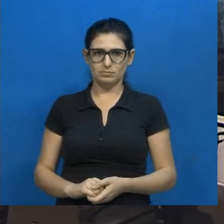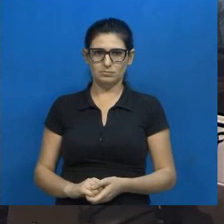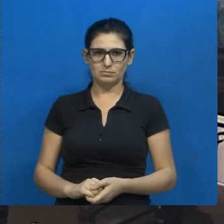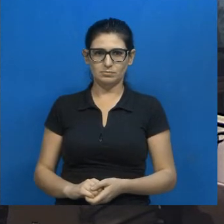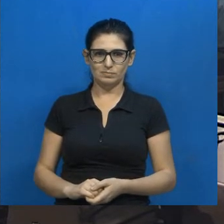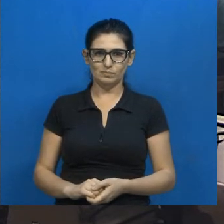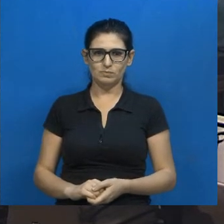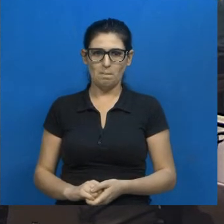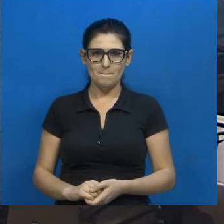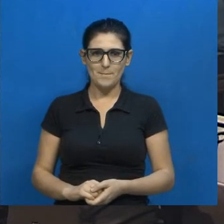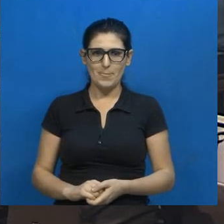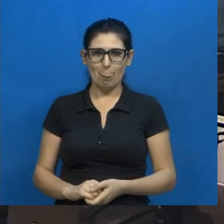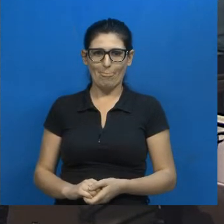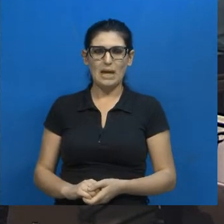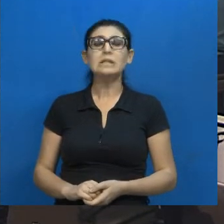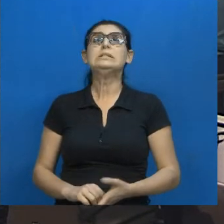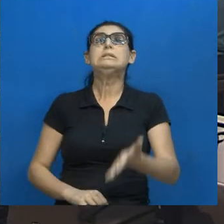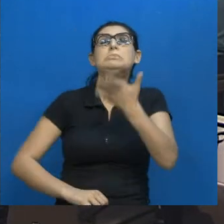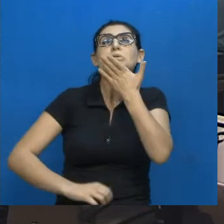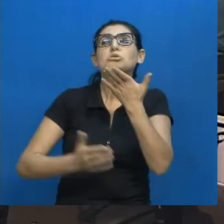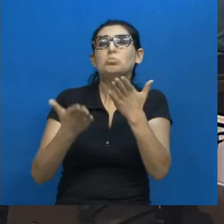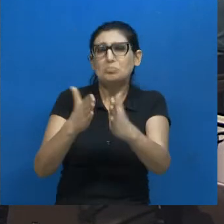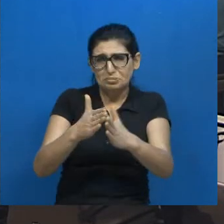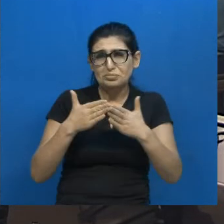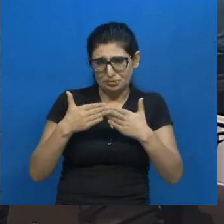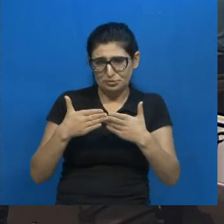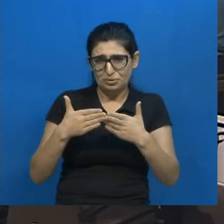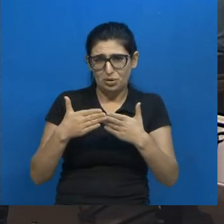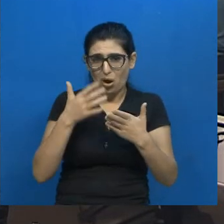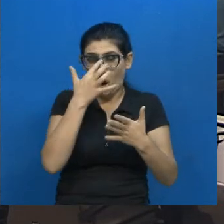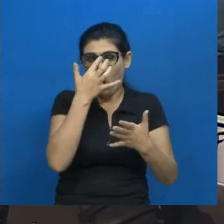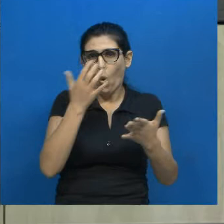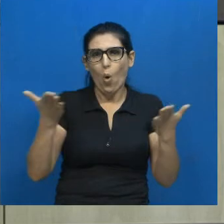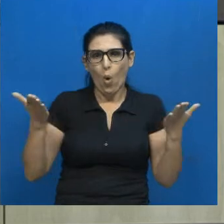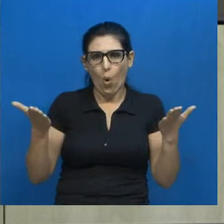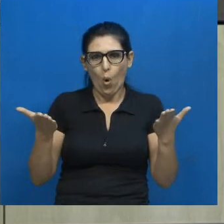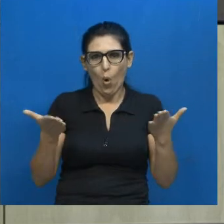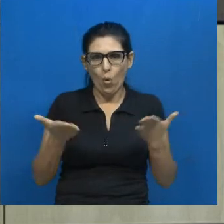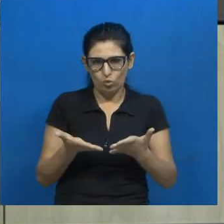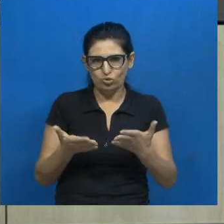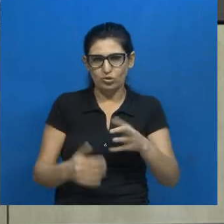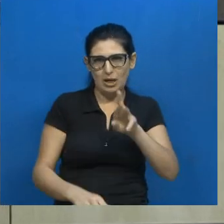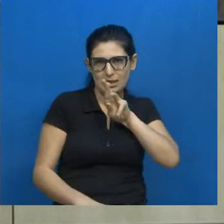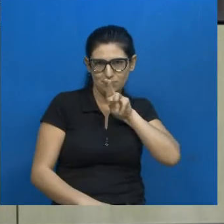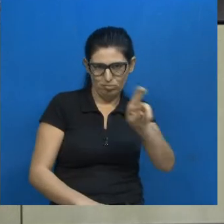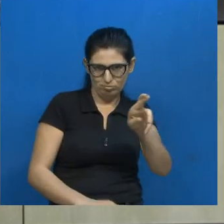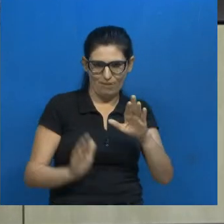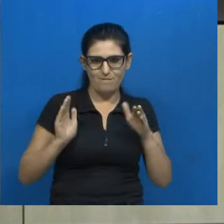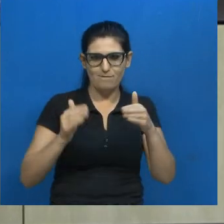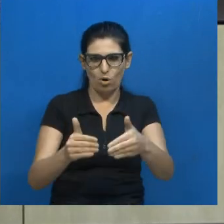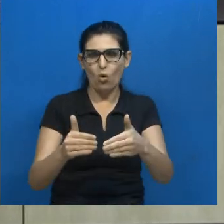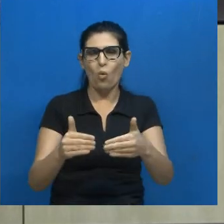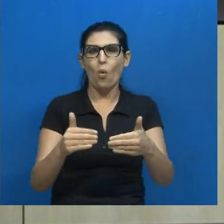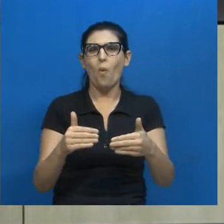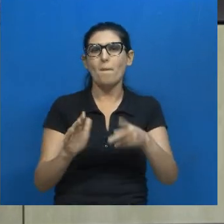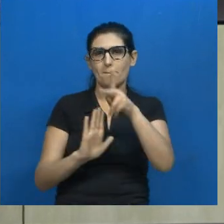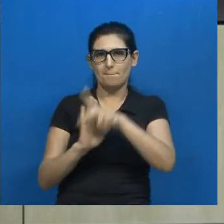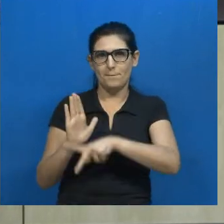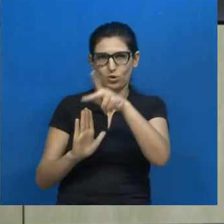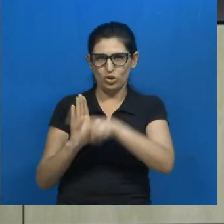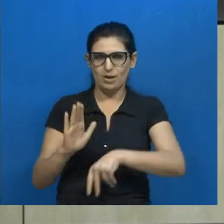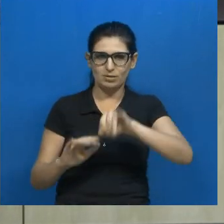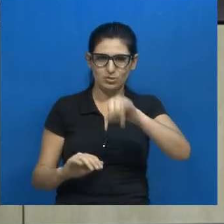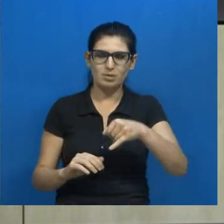Então, eu só vou pedir um favor. Hoje a gente está aqui designado a responder sobre o projeto. Sobre